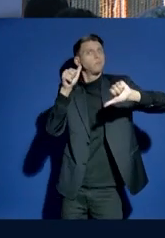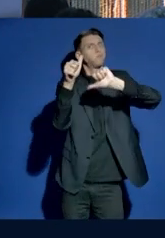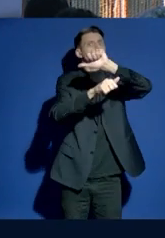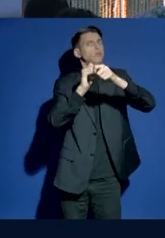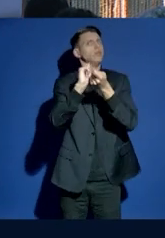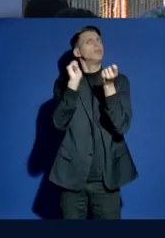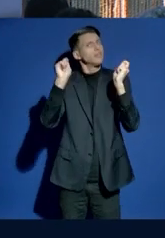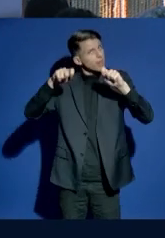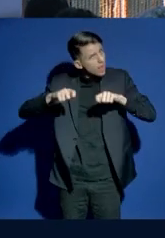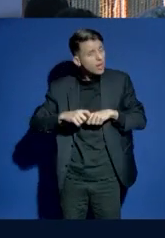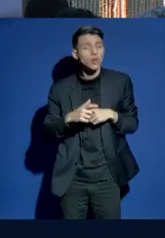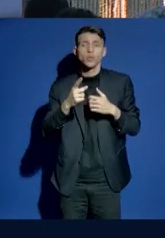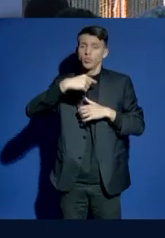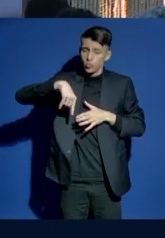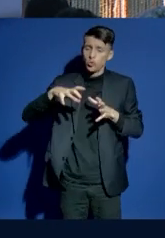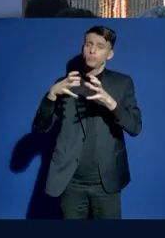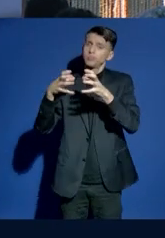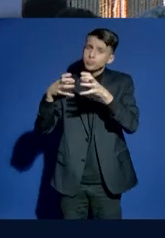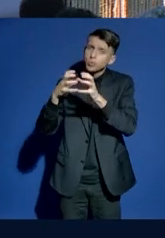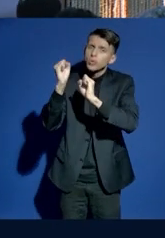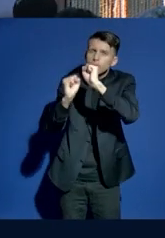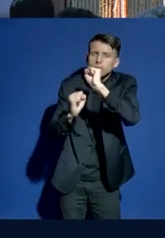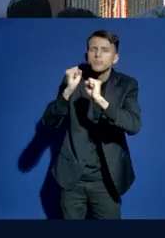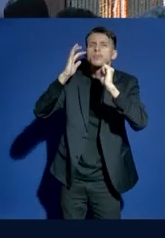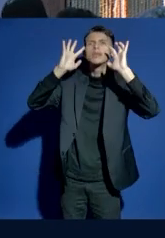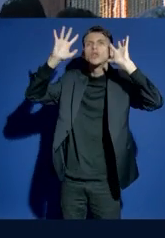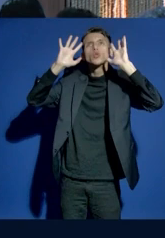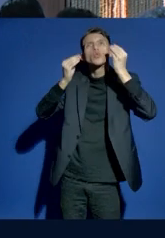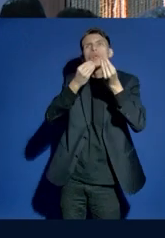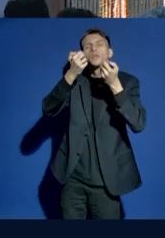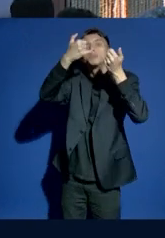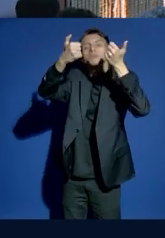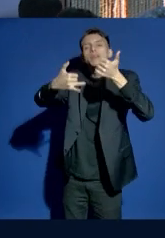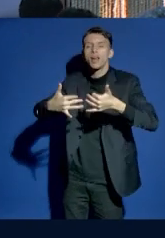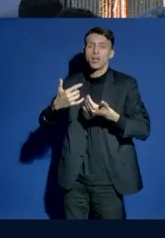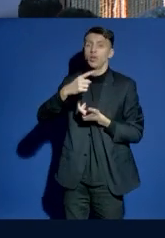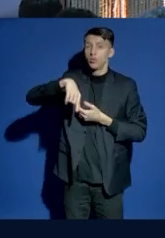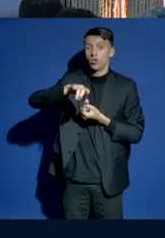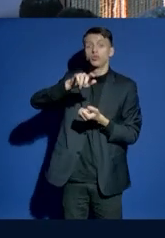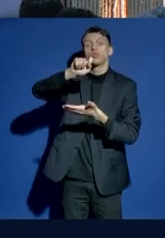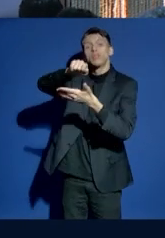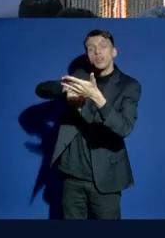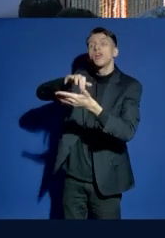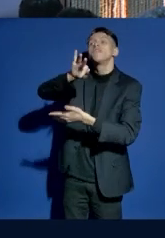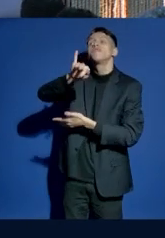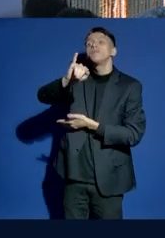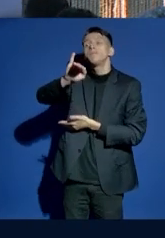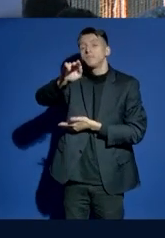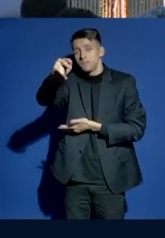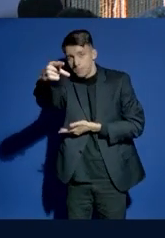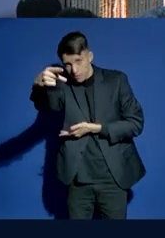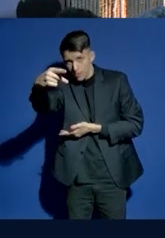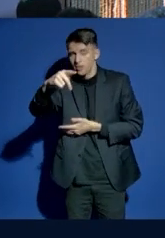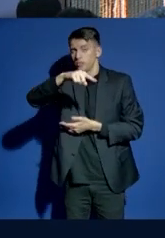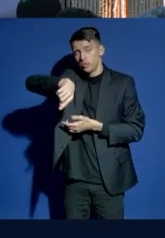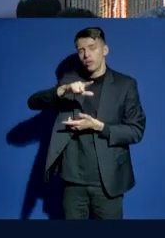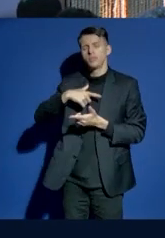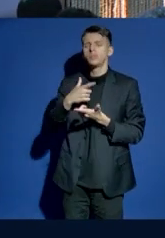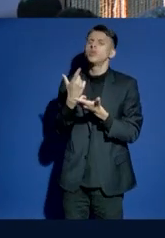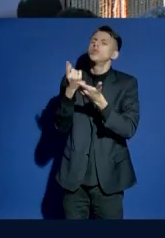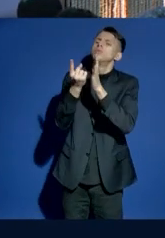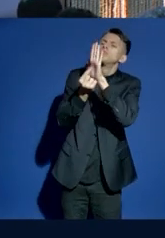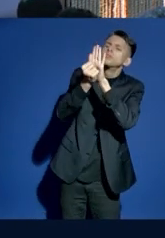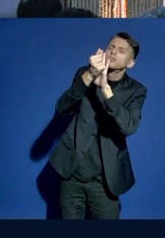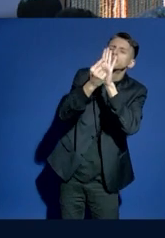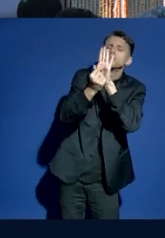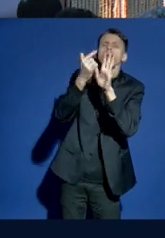companhia, sempre incomodados em como explicar isso, nós contratamos a FIP e fizemos um cálculo de impacto de